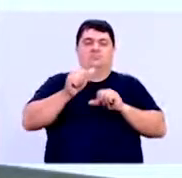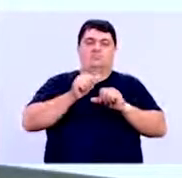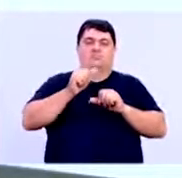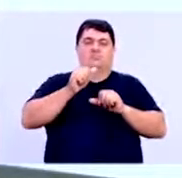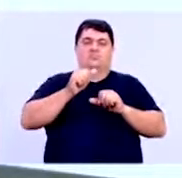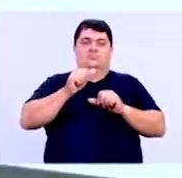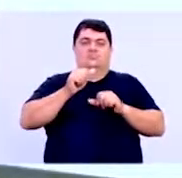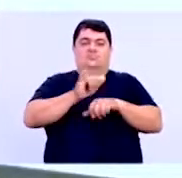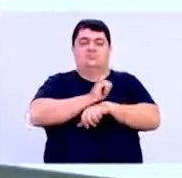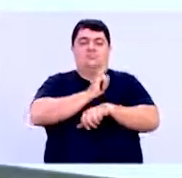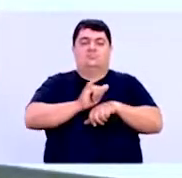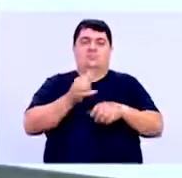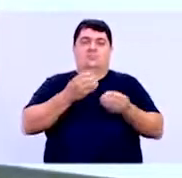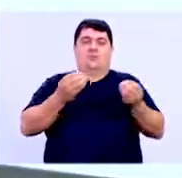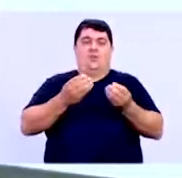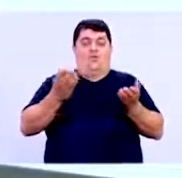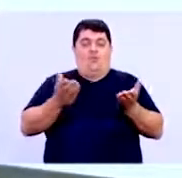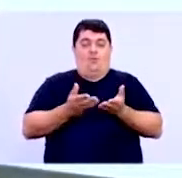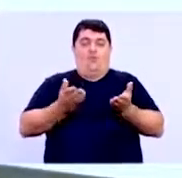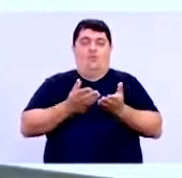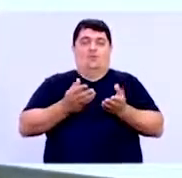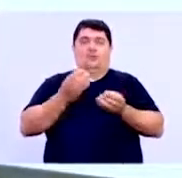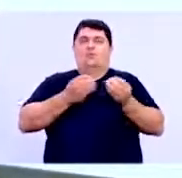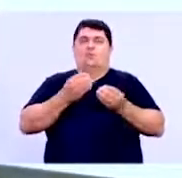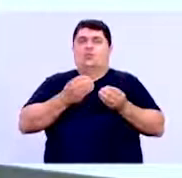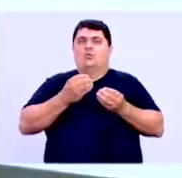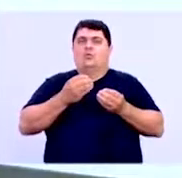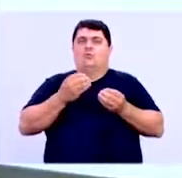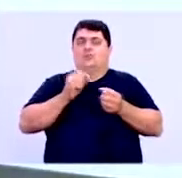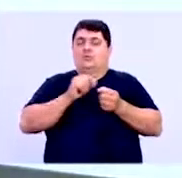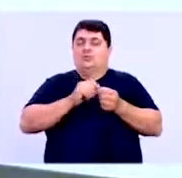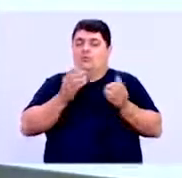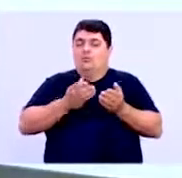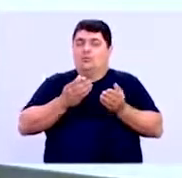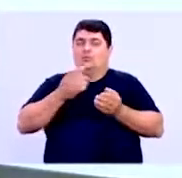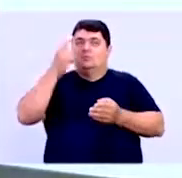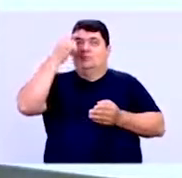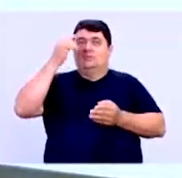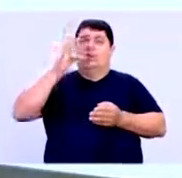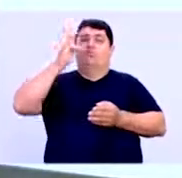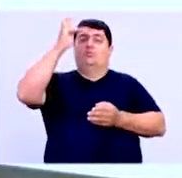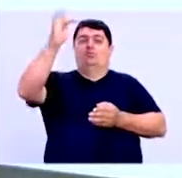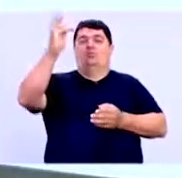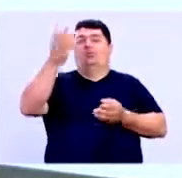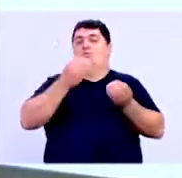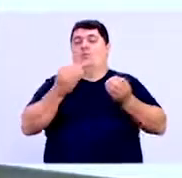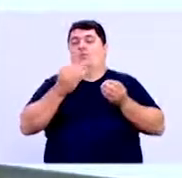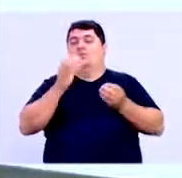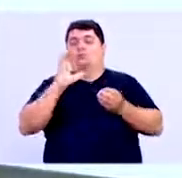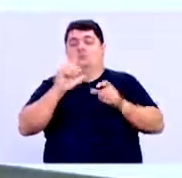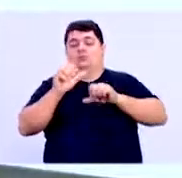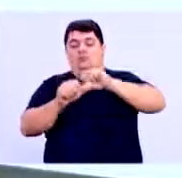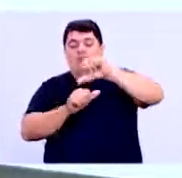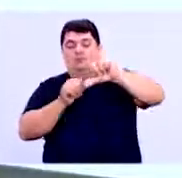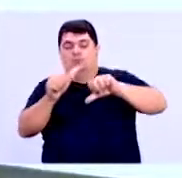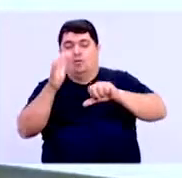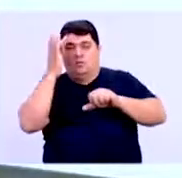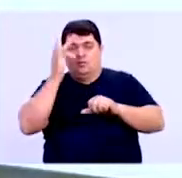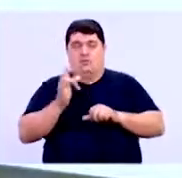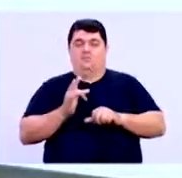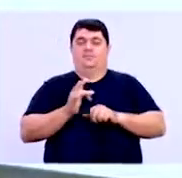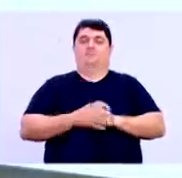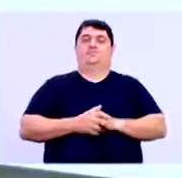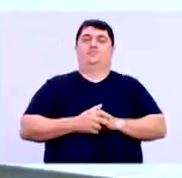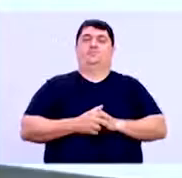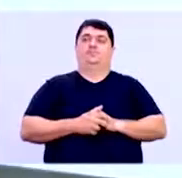que vamos fazer hoje para como vamos estar no amanhã? Ou o que vamos fazer hoje, qual é o resultado disso no amanhã? Ótimo.